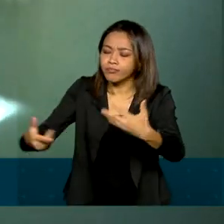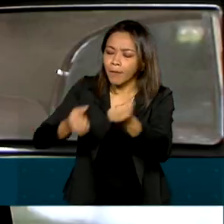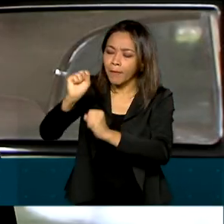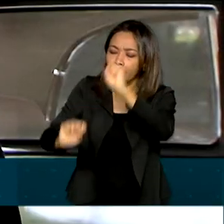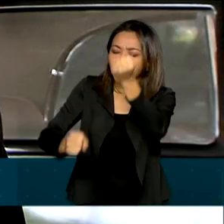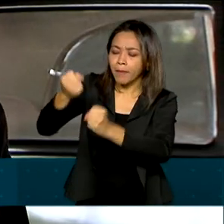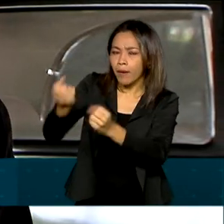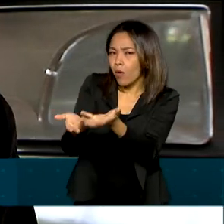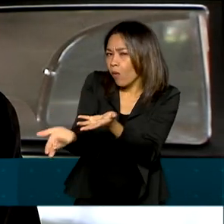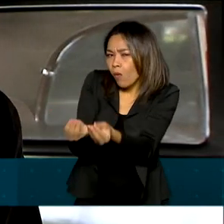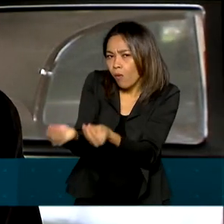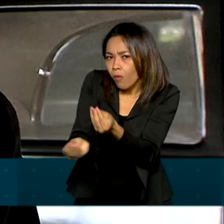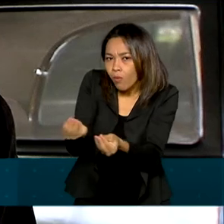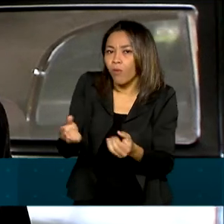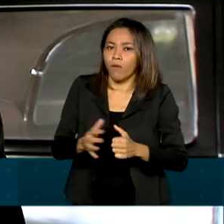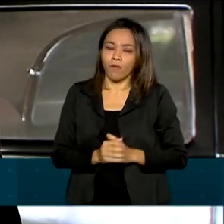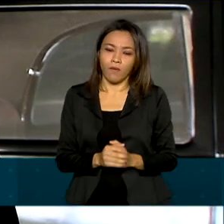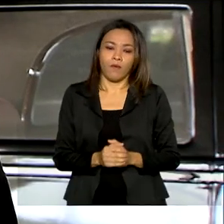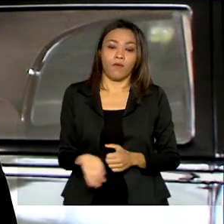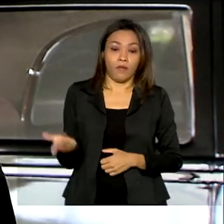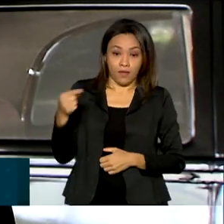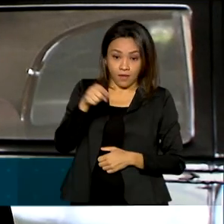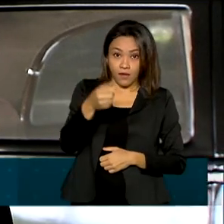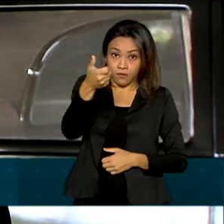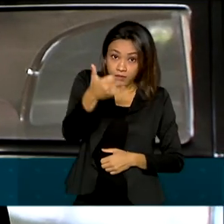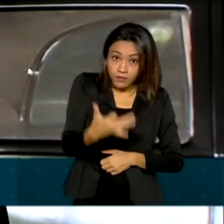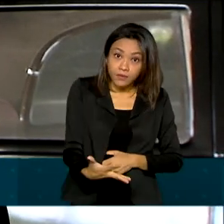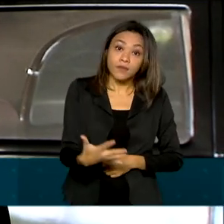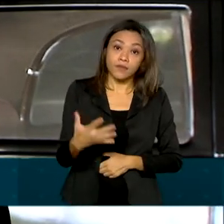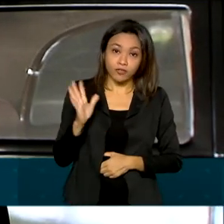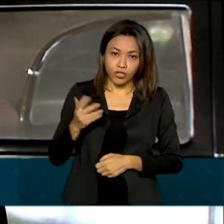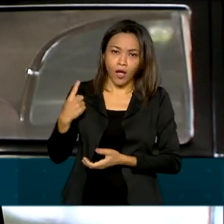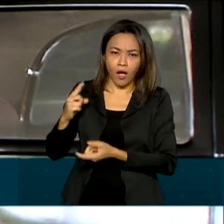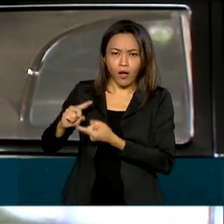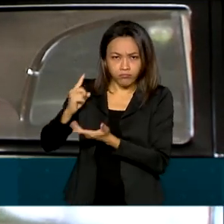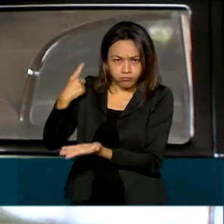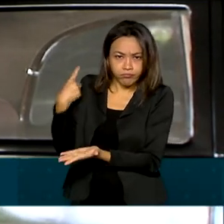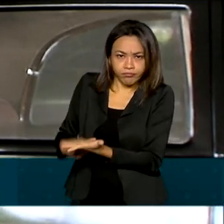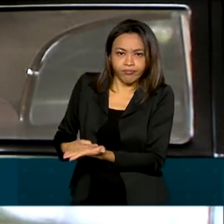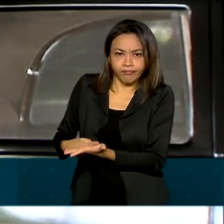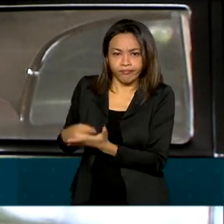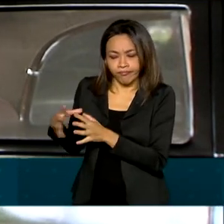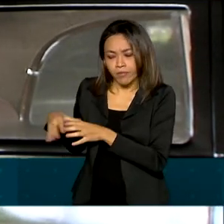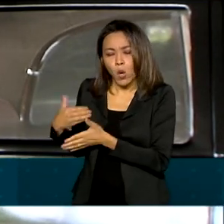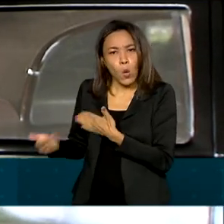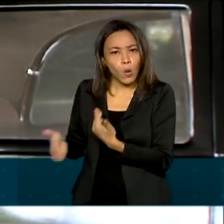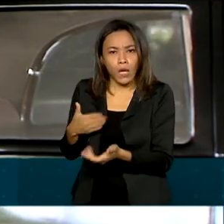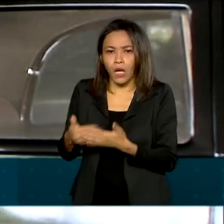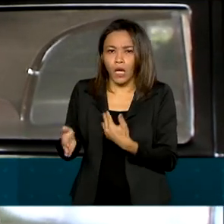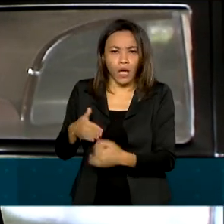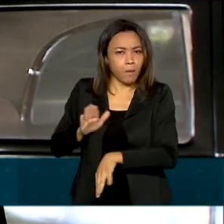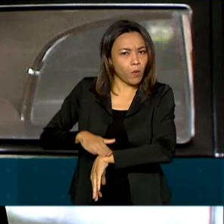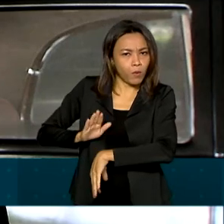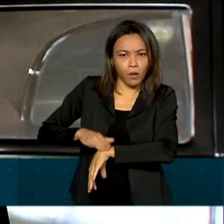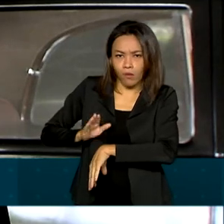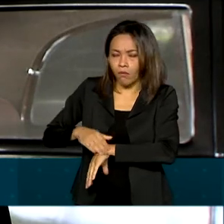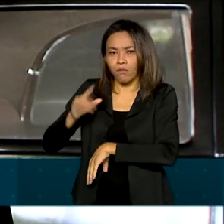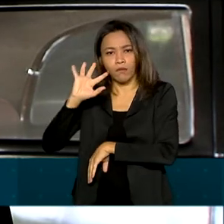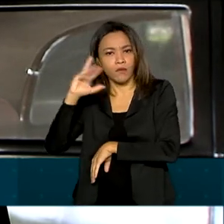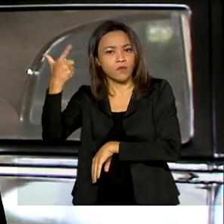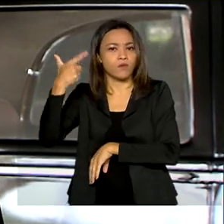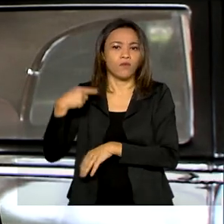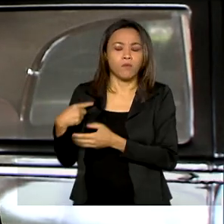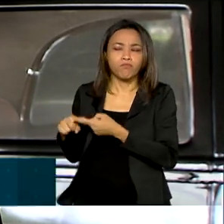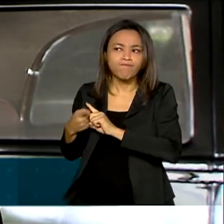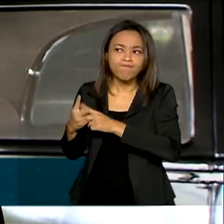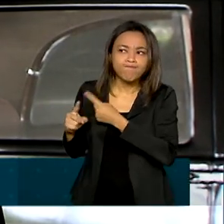V. Essa visita, reitero que ela está pronta pela Anvisa para acontecer a qualquer momento, dependerá, lógico, do